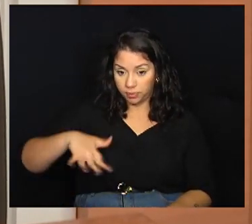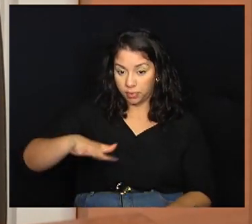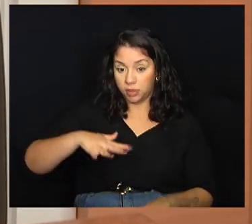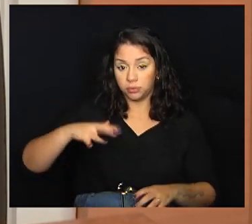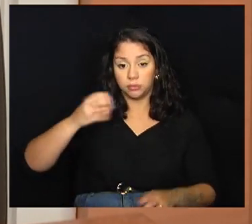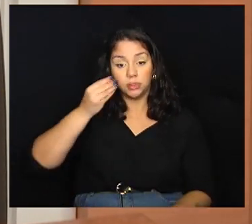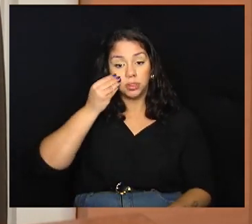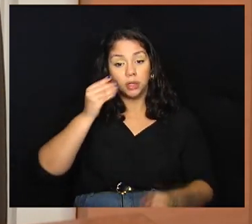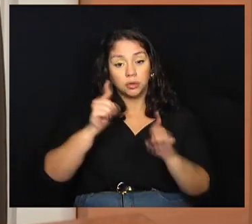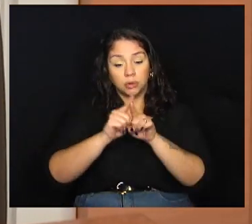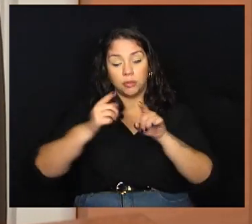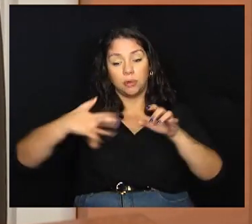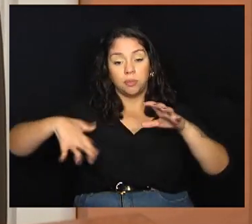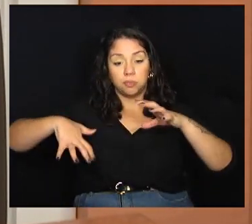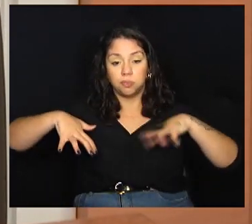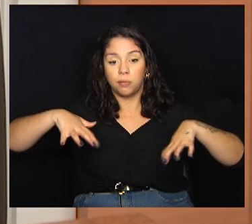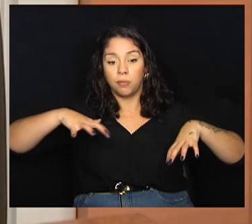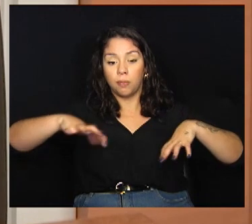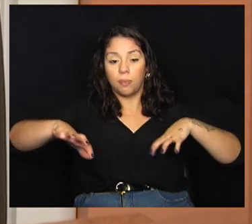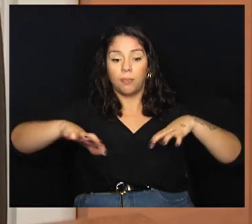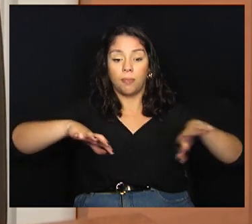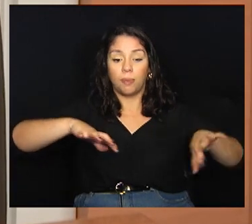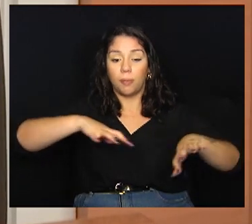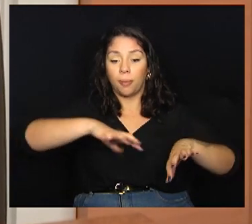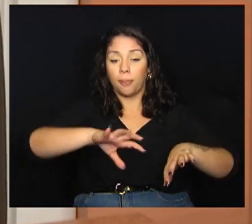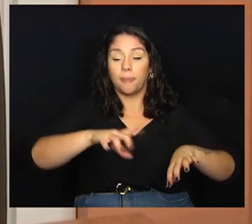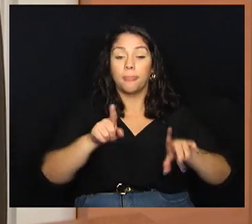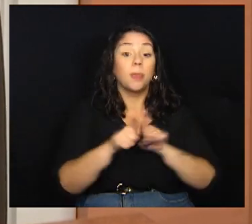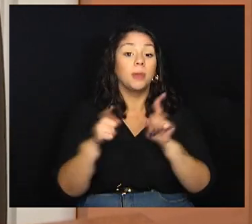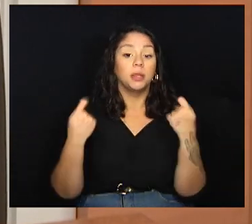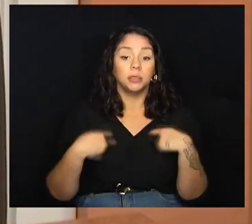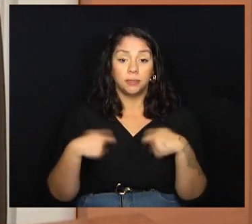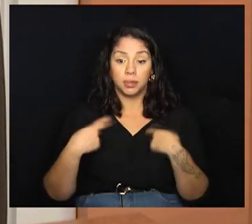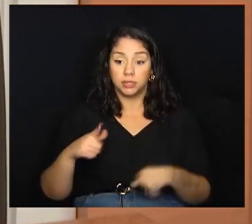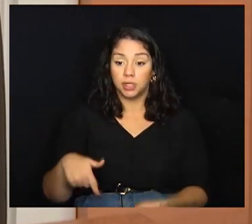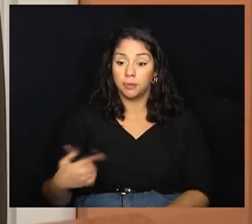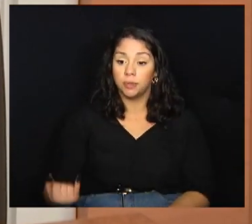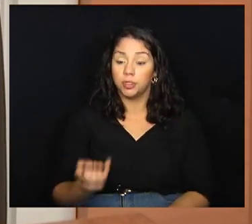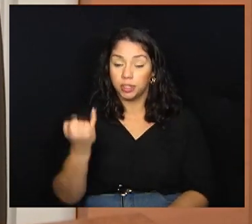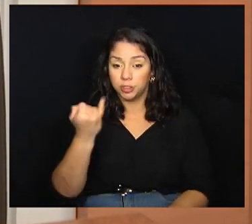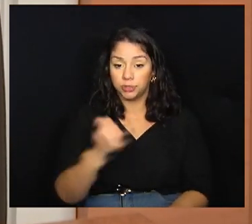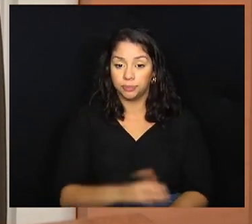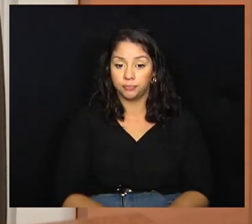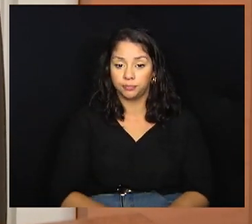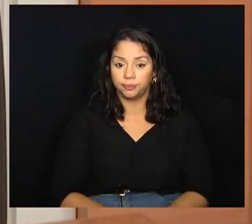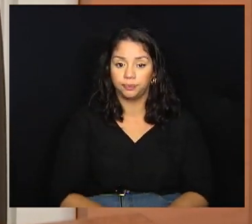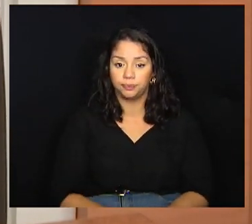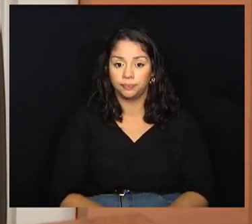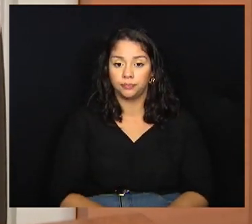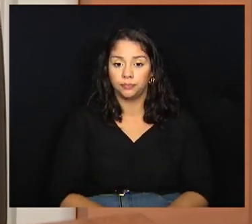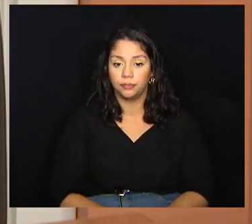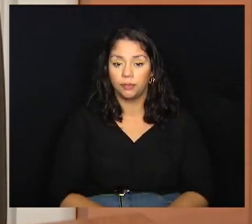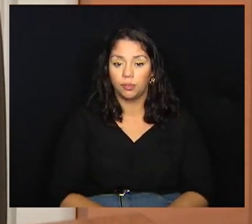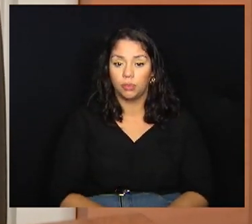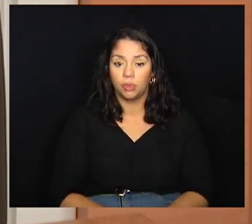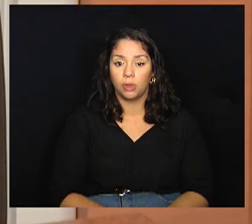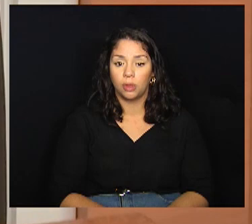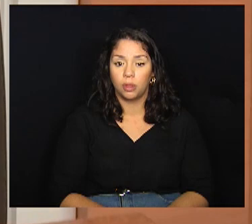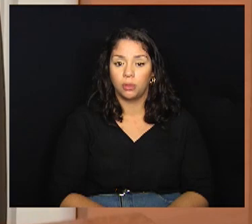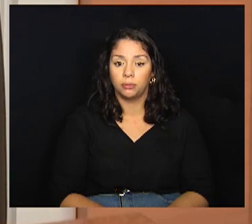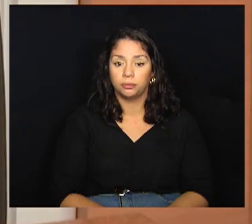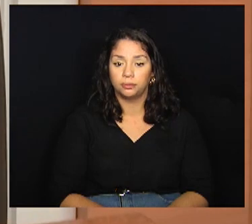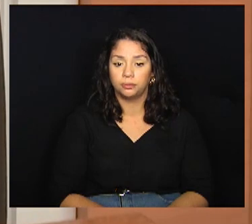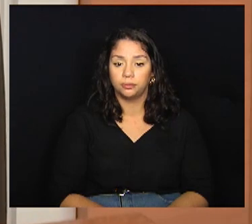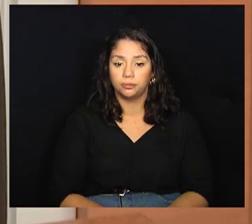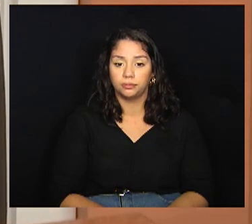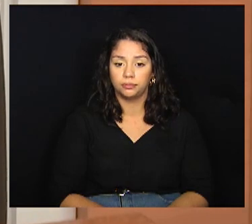já descentralizar e colhemos, né, demandas super importantes. O fazer audiovisual, isso é uma parte, né, do que eu vou falar. O